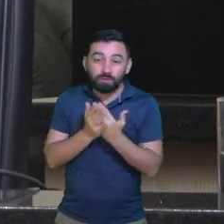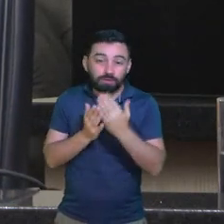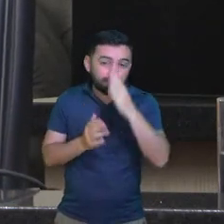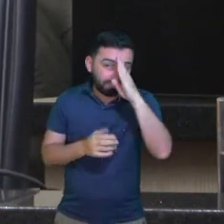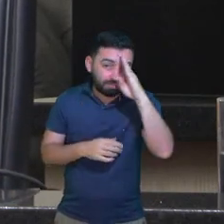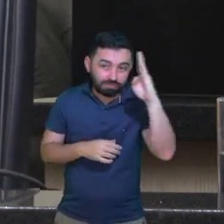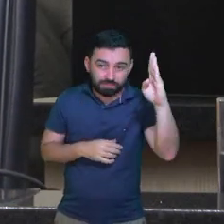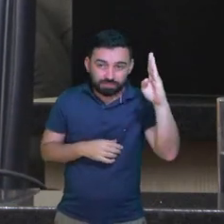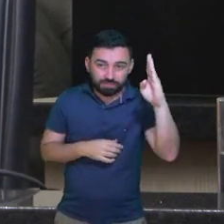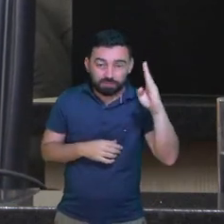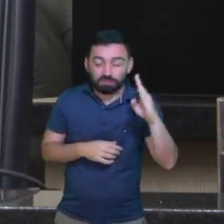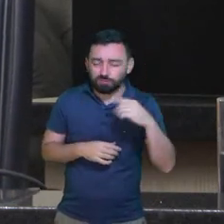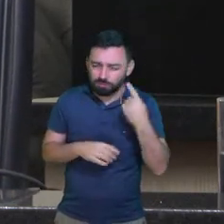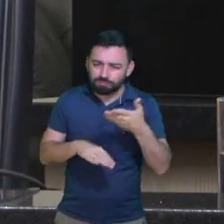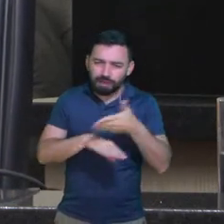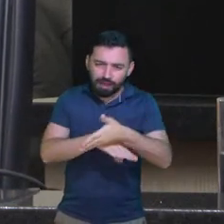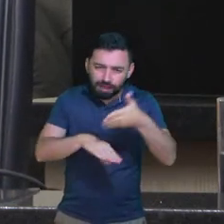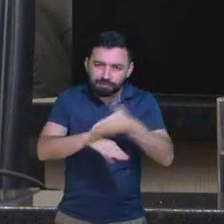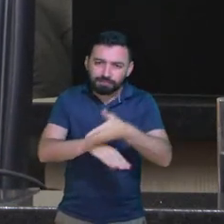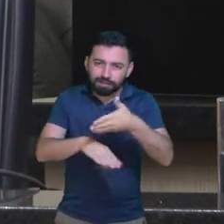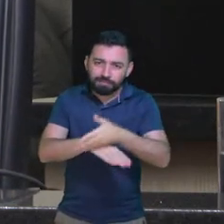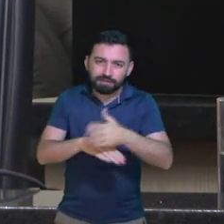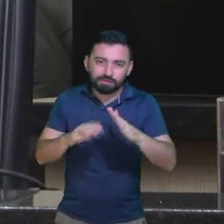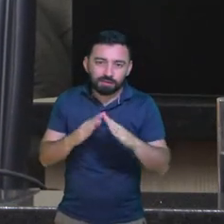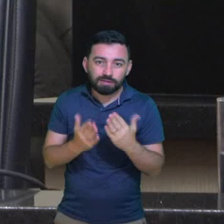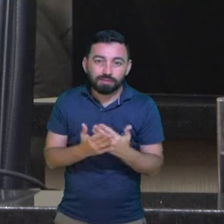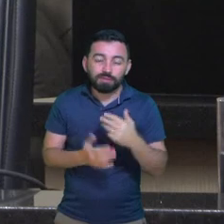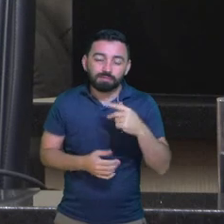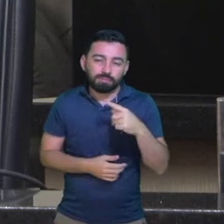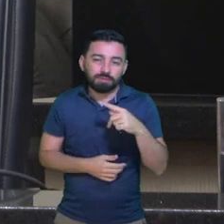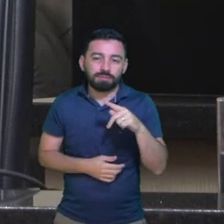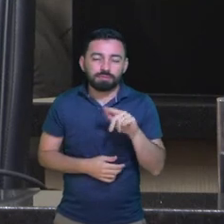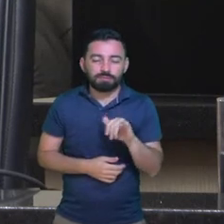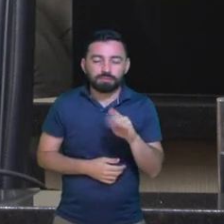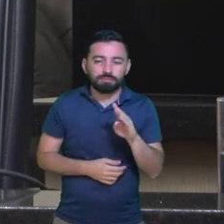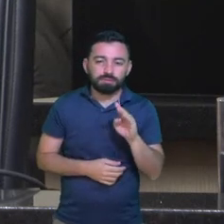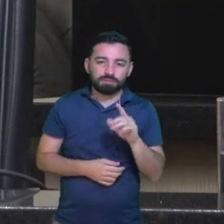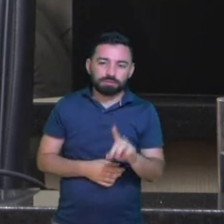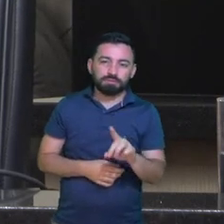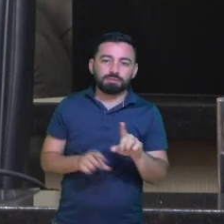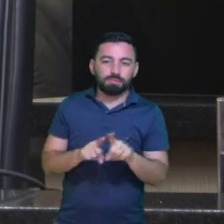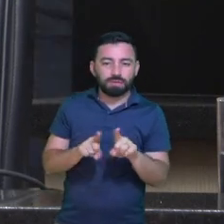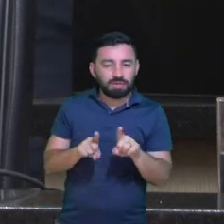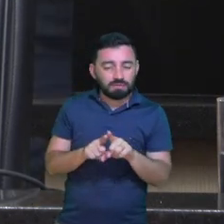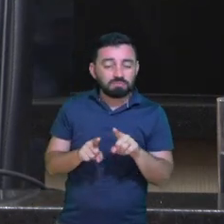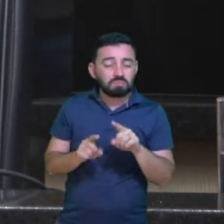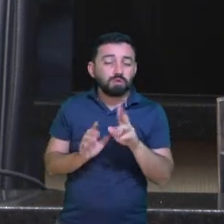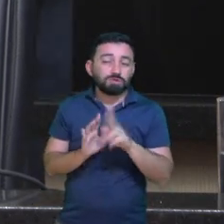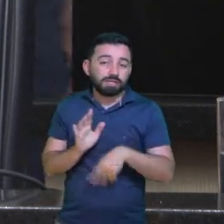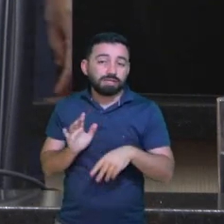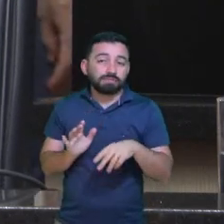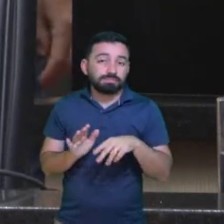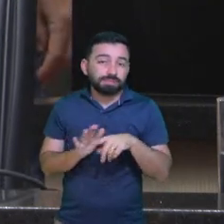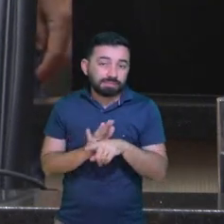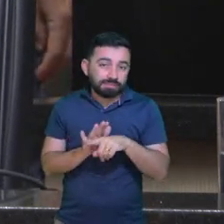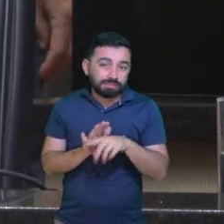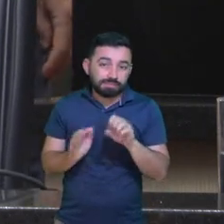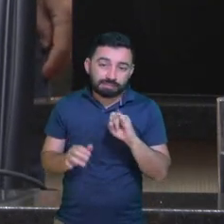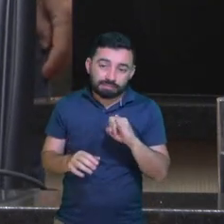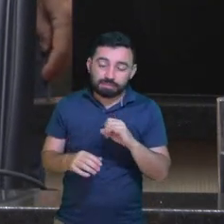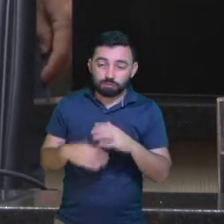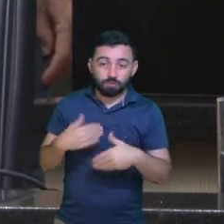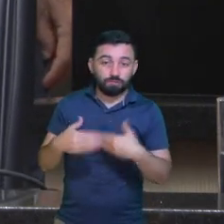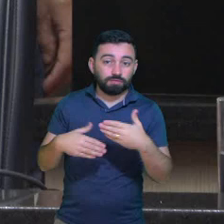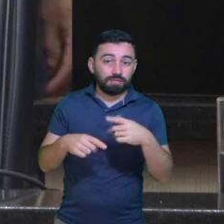estaremos mais na escola temos o pibid né temos outros projetos de pesquisa então se a gente não construir espaços